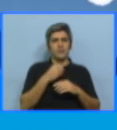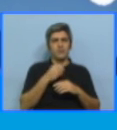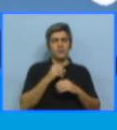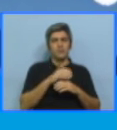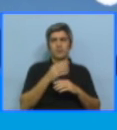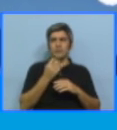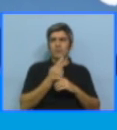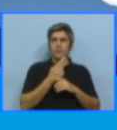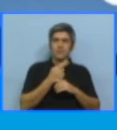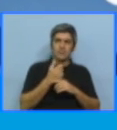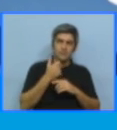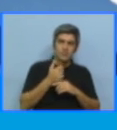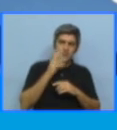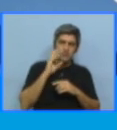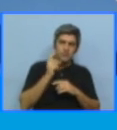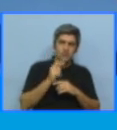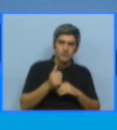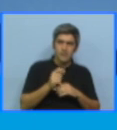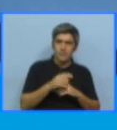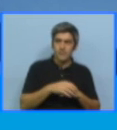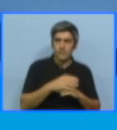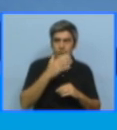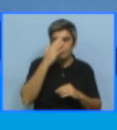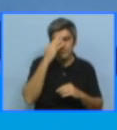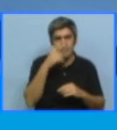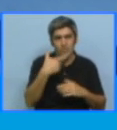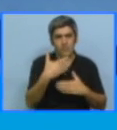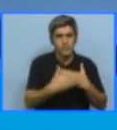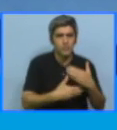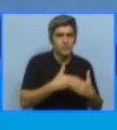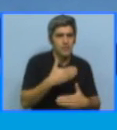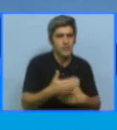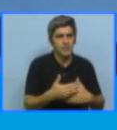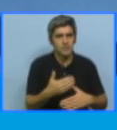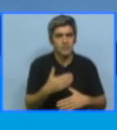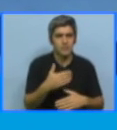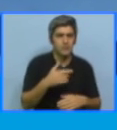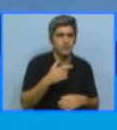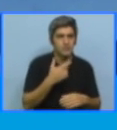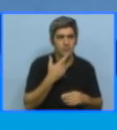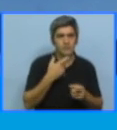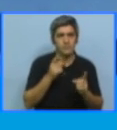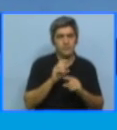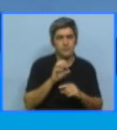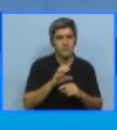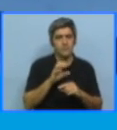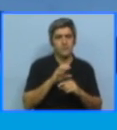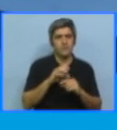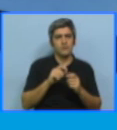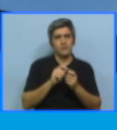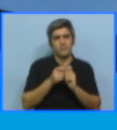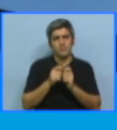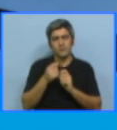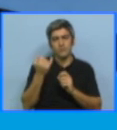estão assim um bocadinho indefinidas. Eu acho que estamos agora num processo de reconfigurar